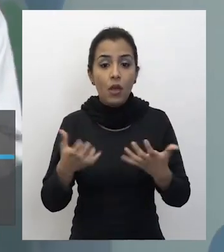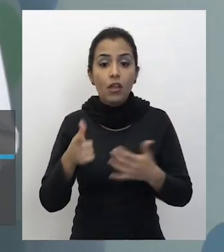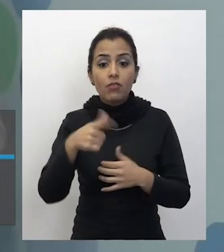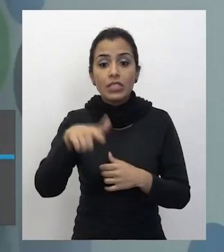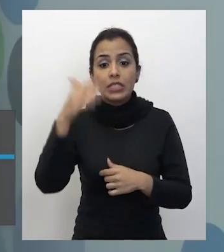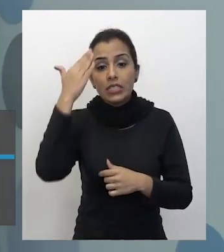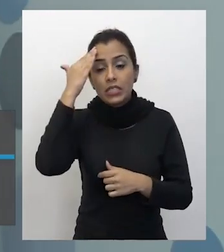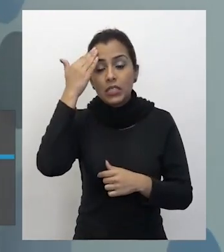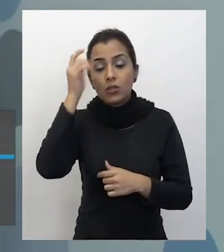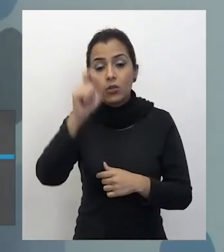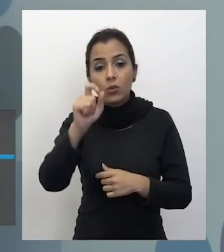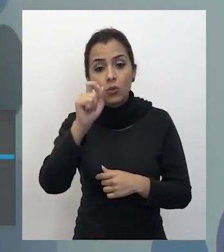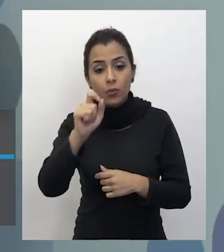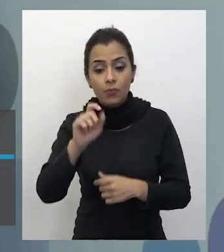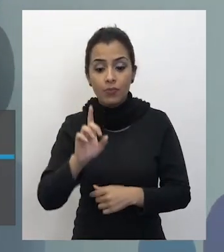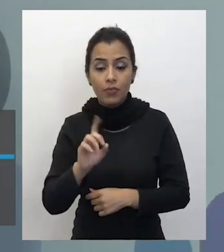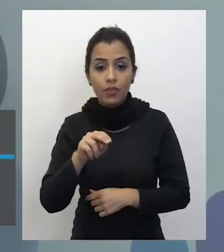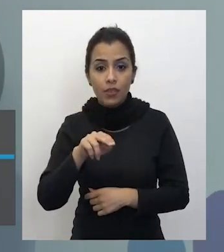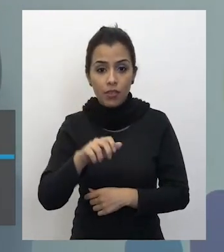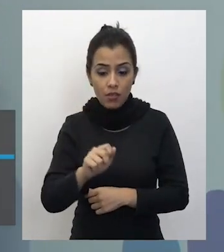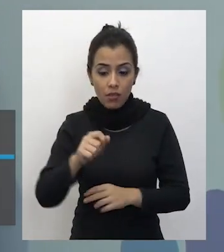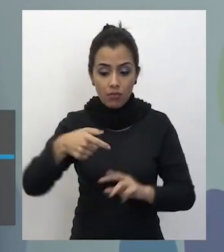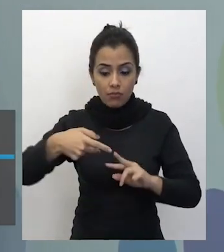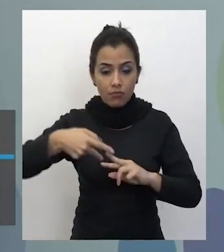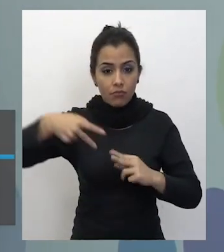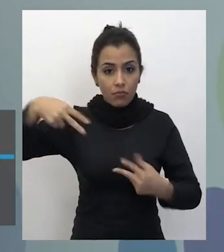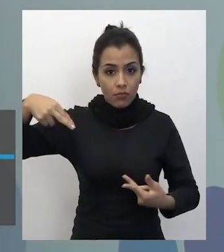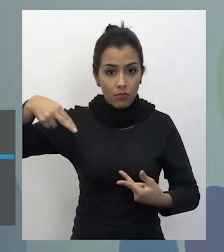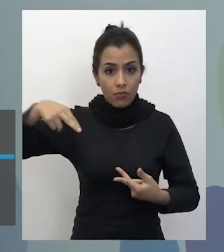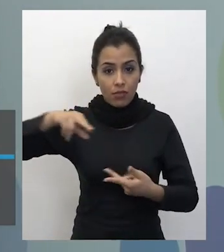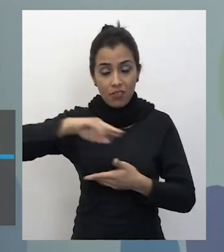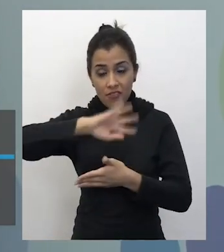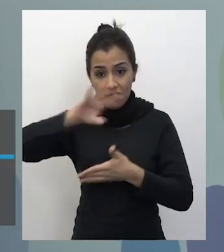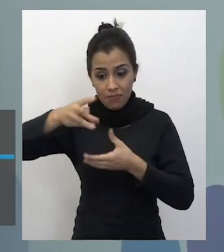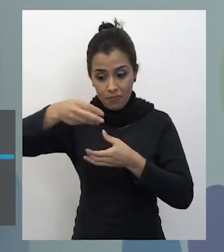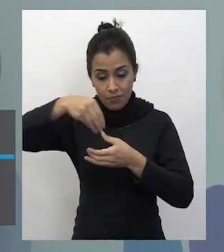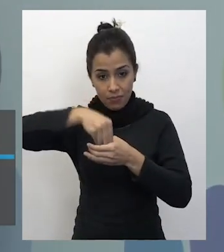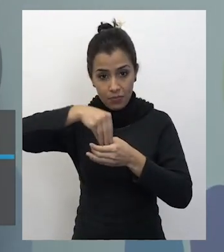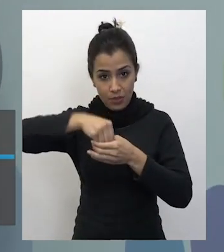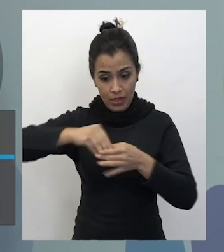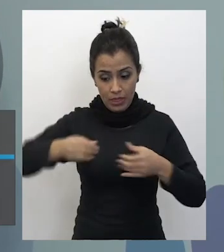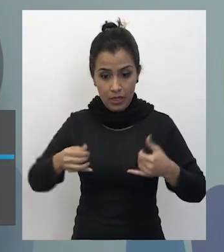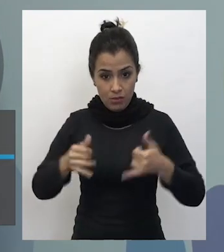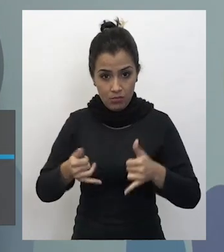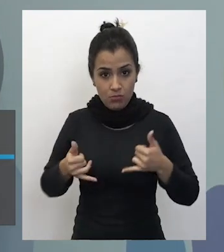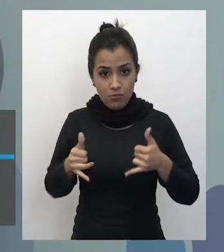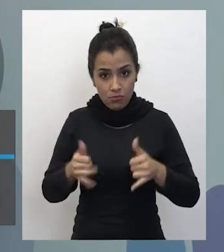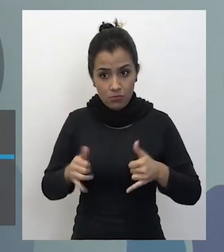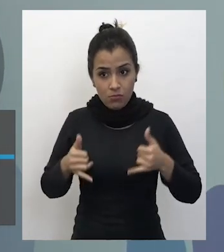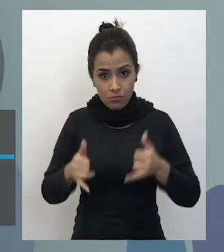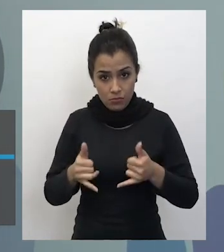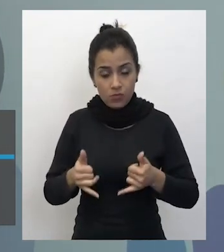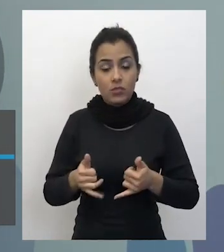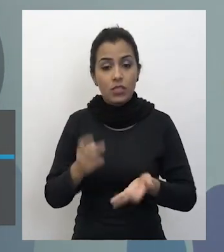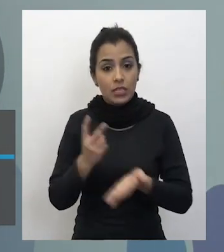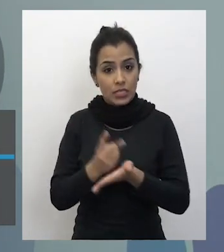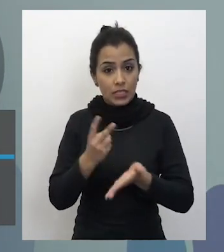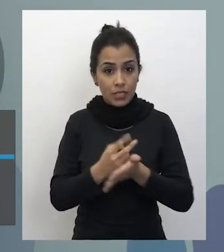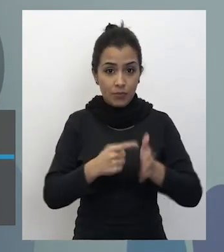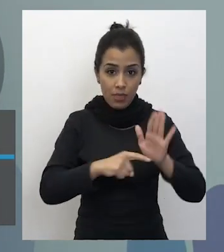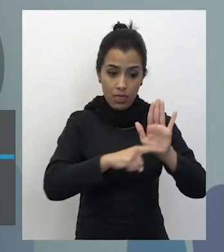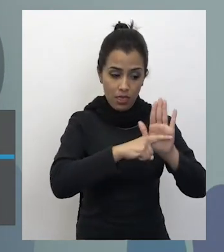seguinte. O DNA, ele é carregado eletricamente e ele é sempre carregado com carga